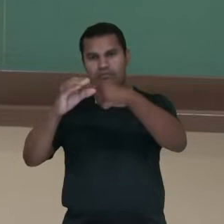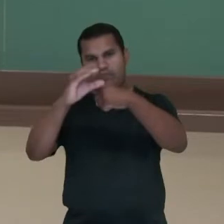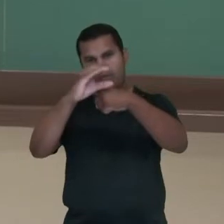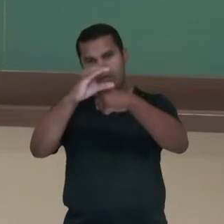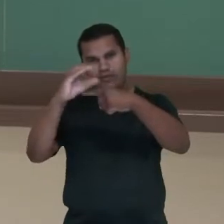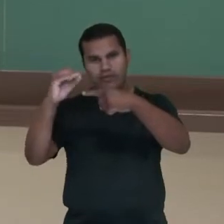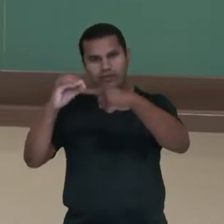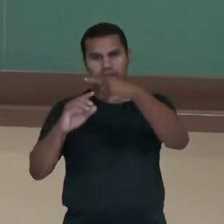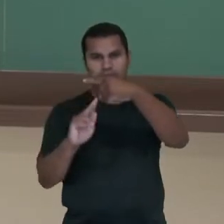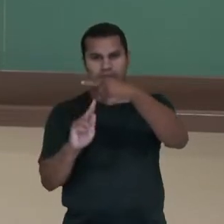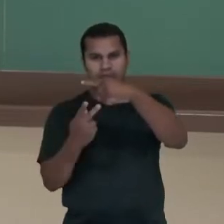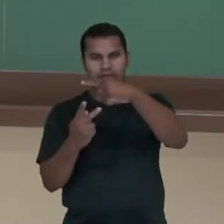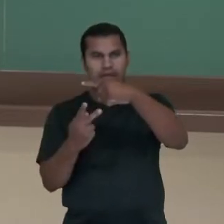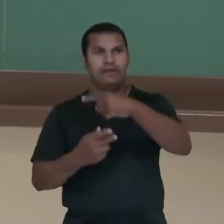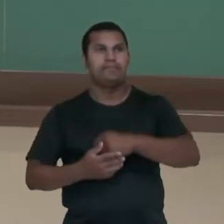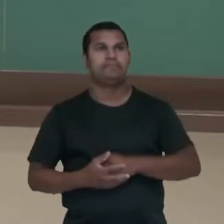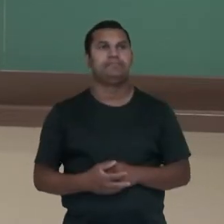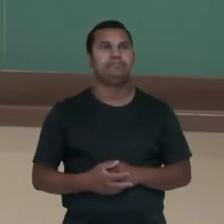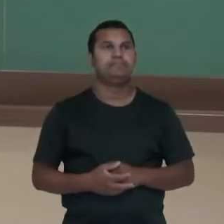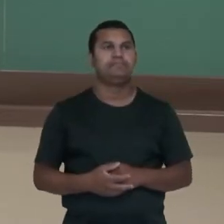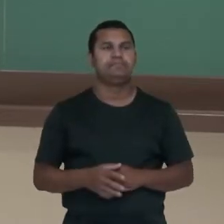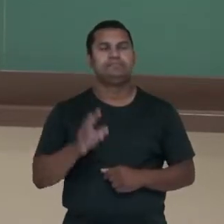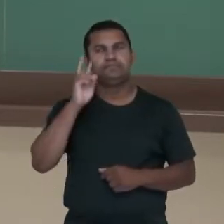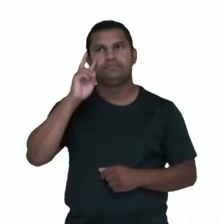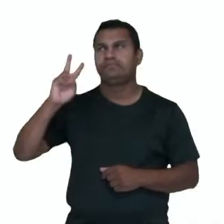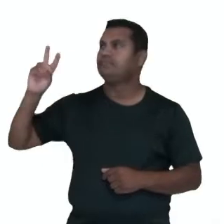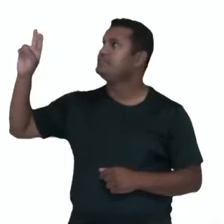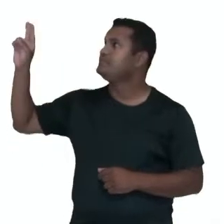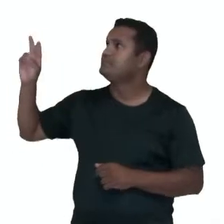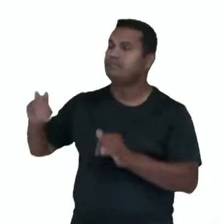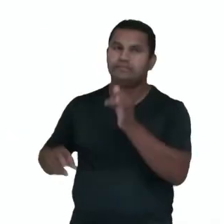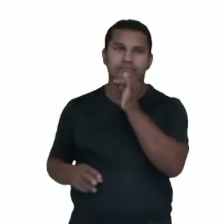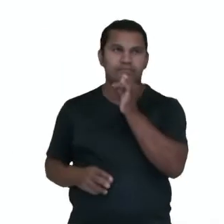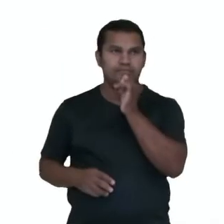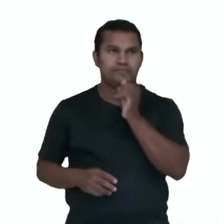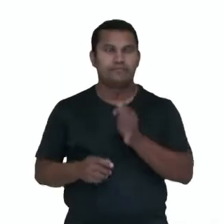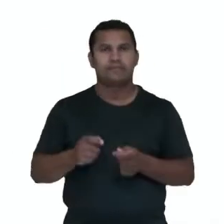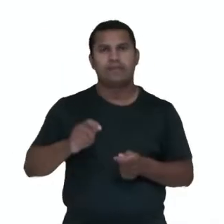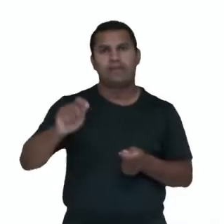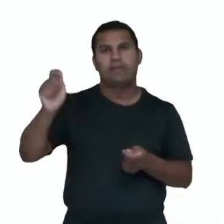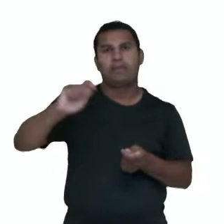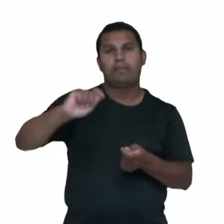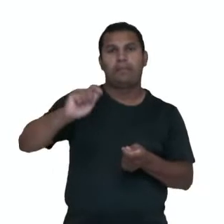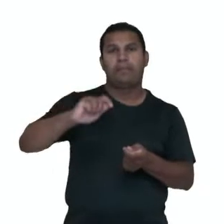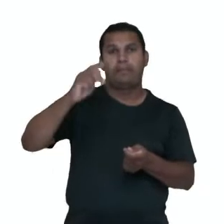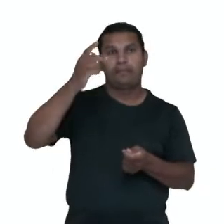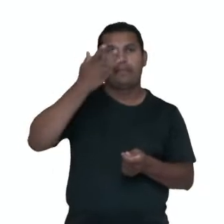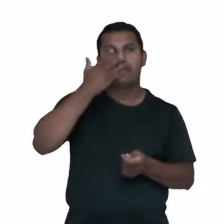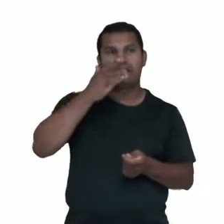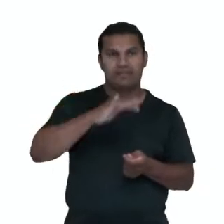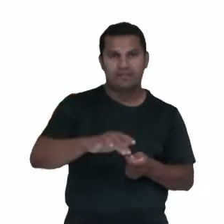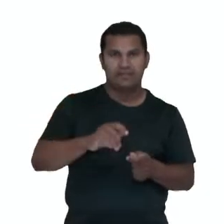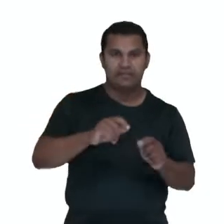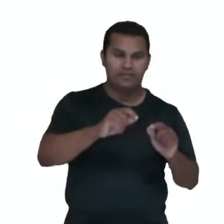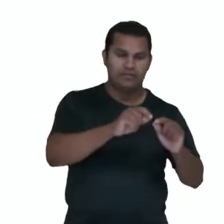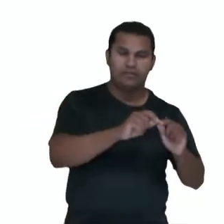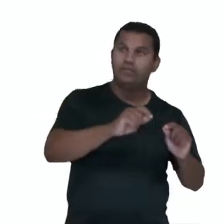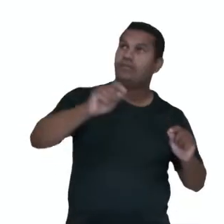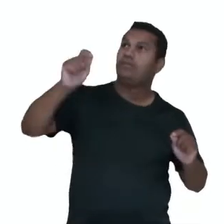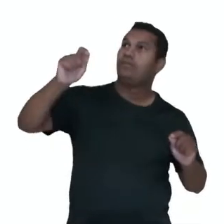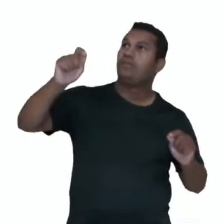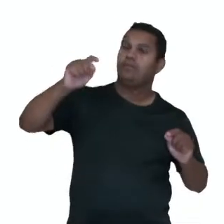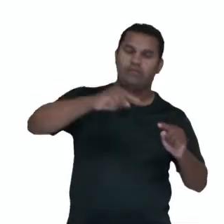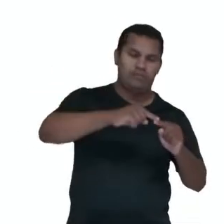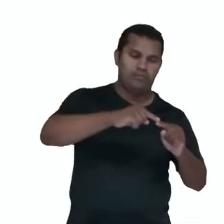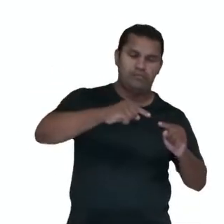exercícios, a gente tem aqui uma pipa, né, a altura dela, aqui nós temos um ângulo de 45 graus